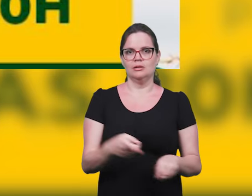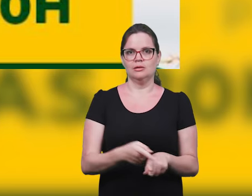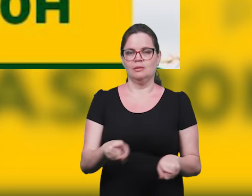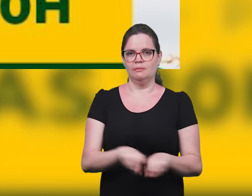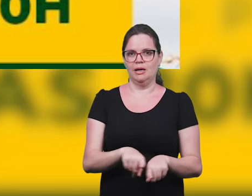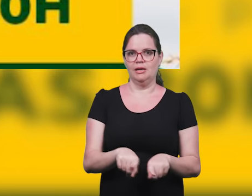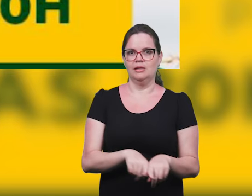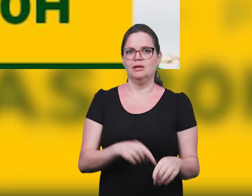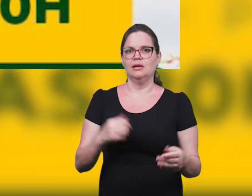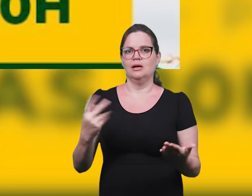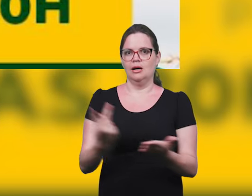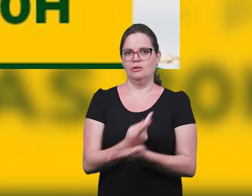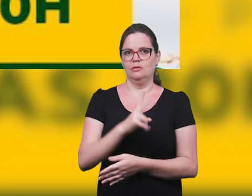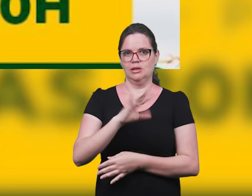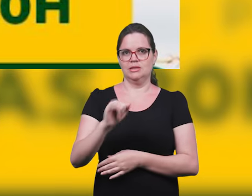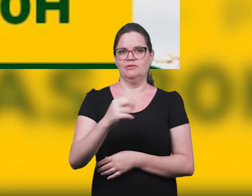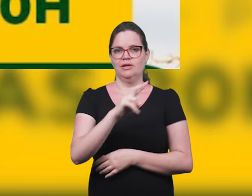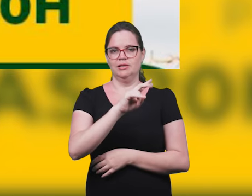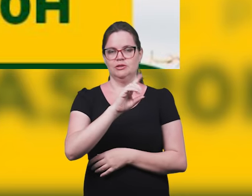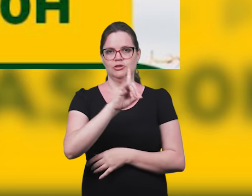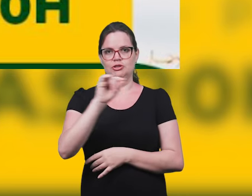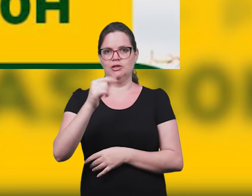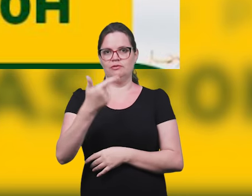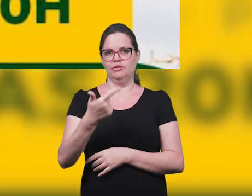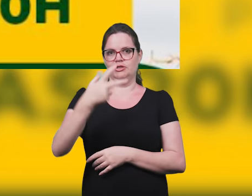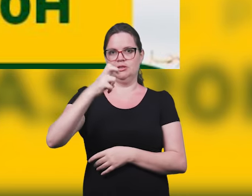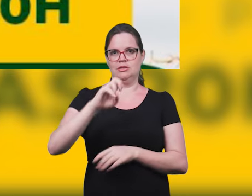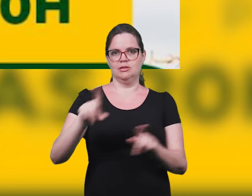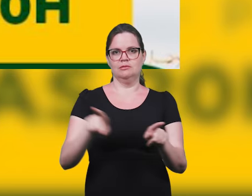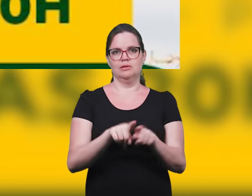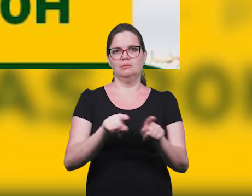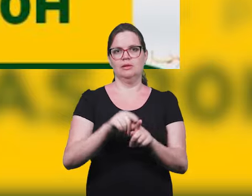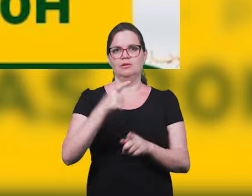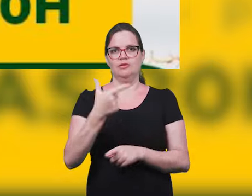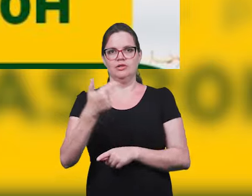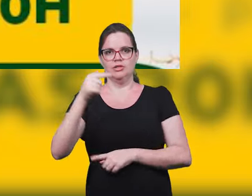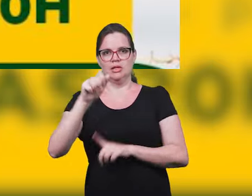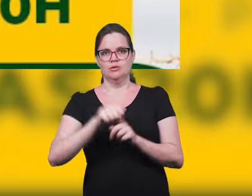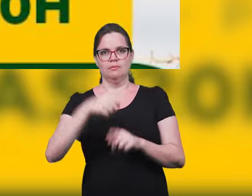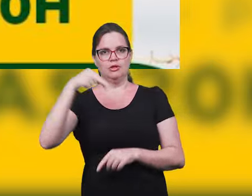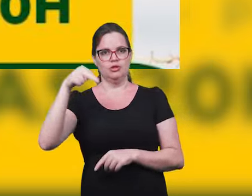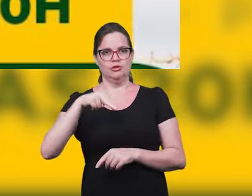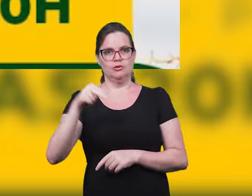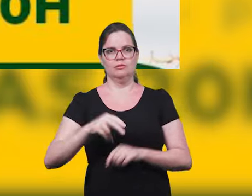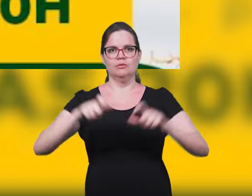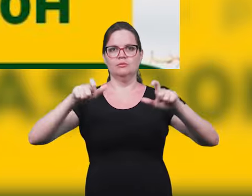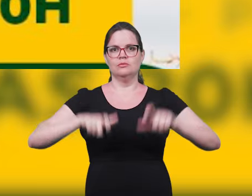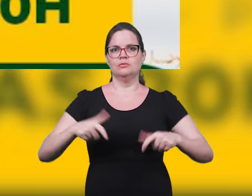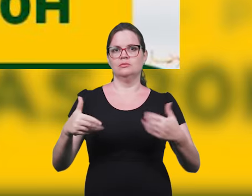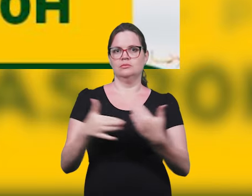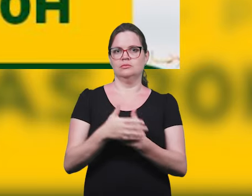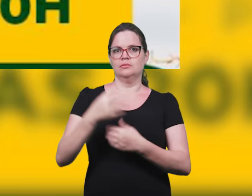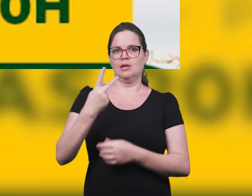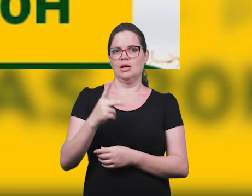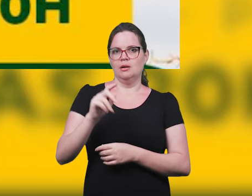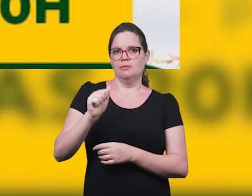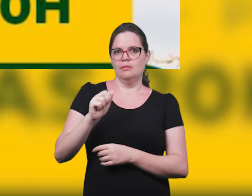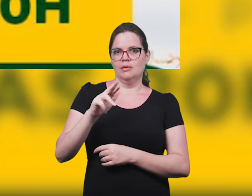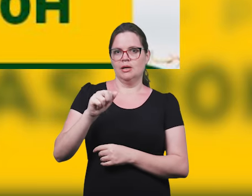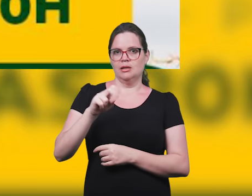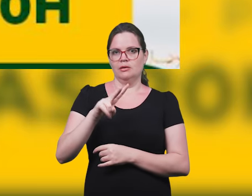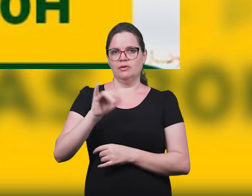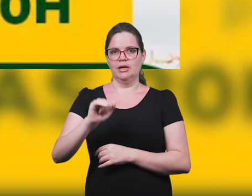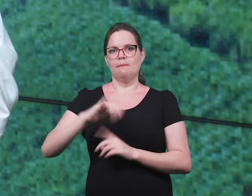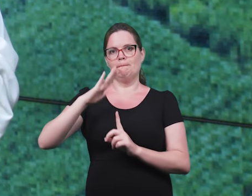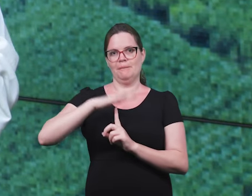acontecerá entre os dias 25 e 27 de novembro de 2025, na cidade de